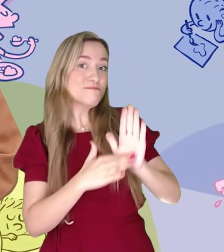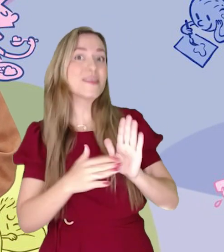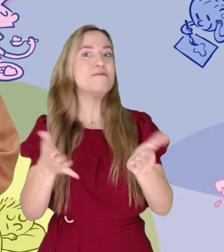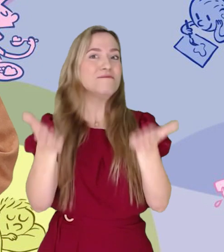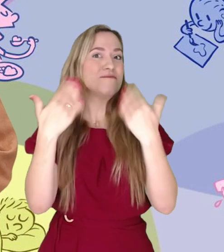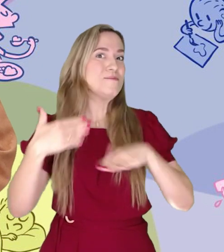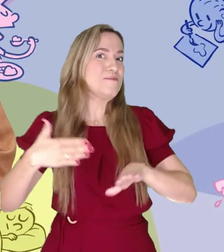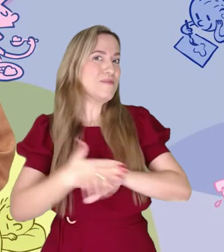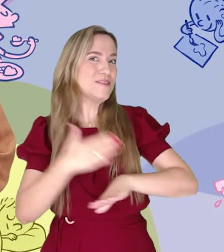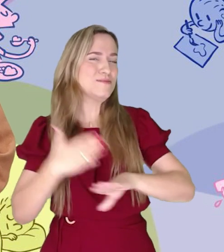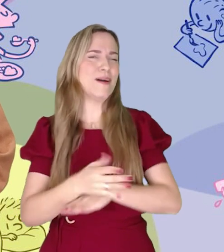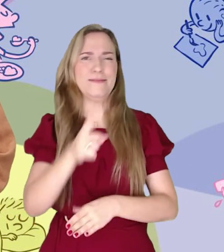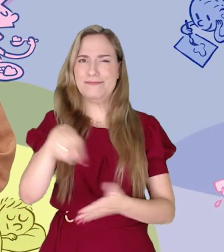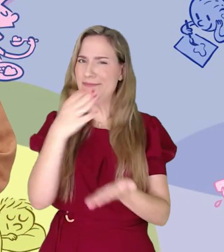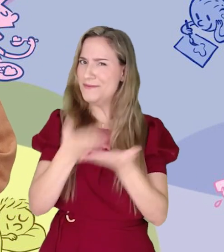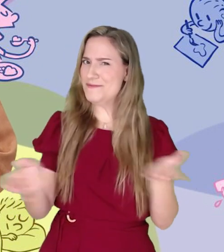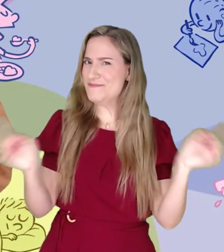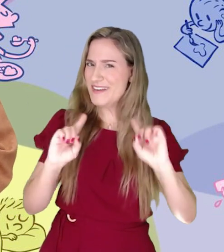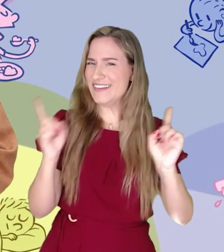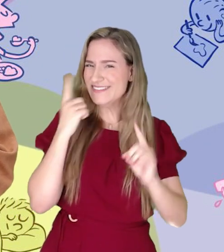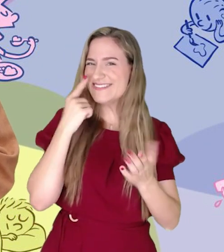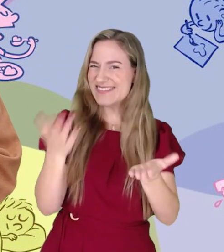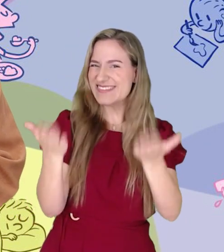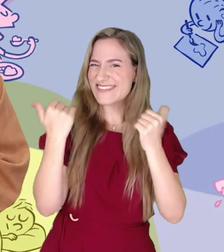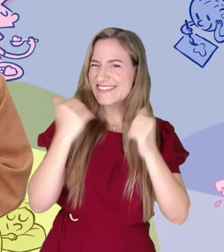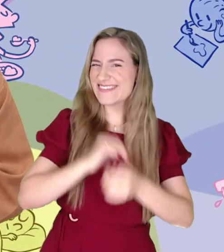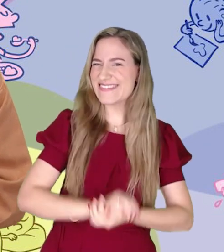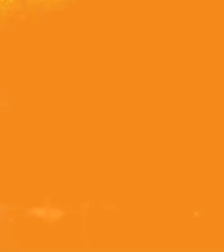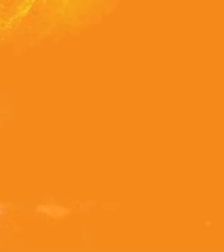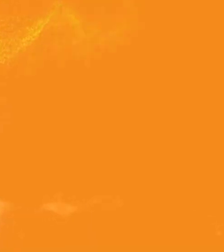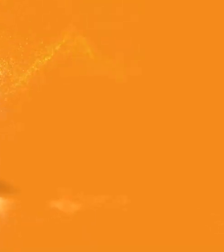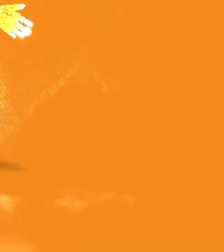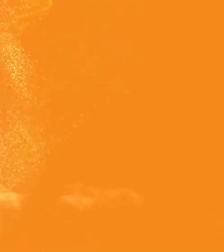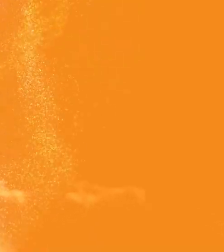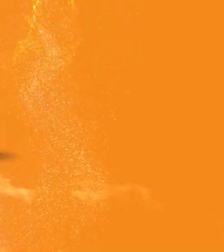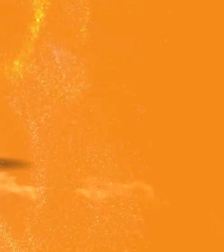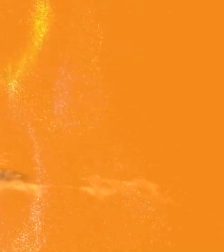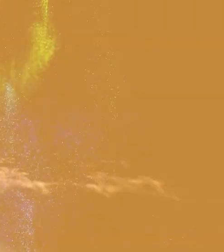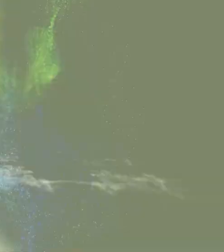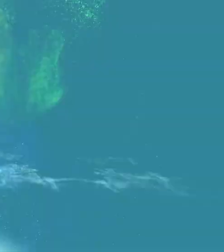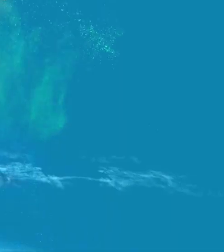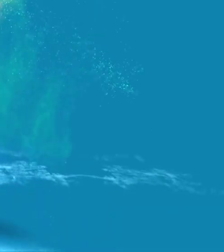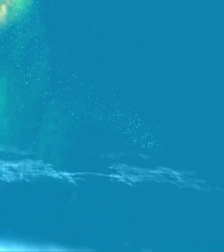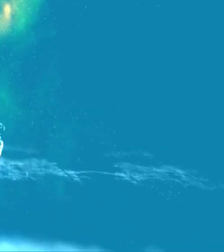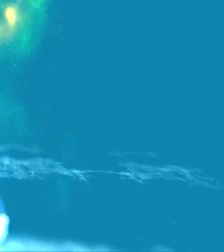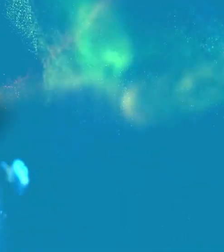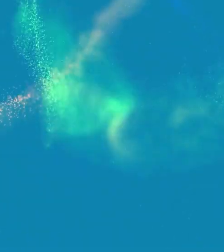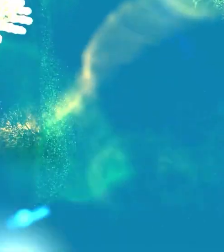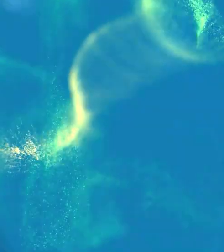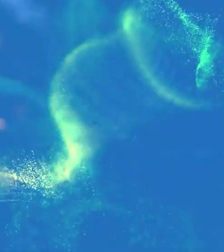programação e participe, será imperdível. Vamos participar?